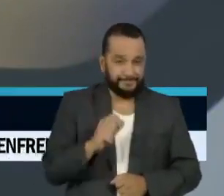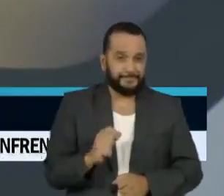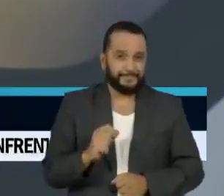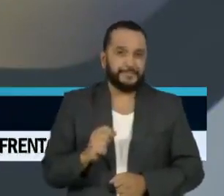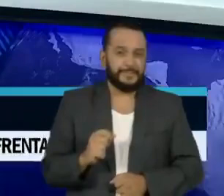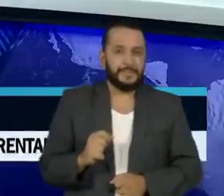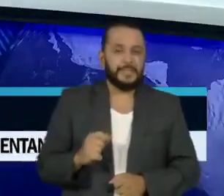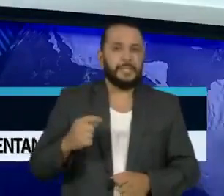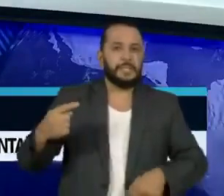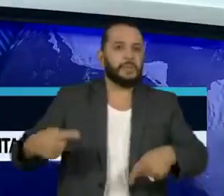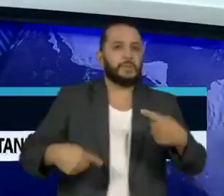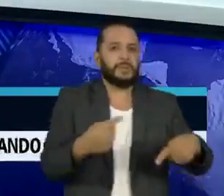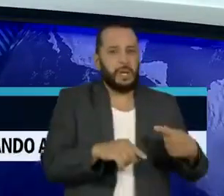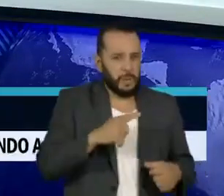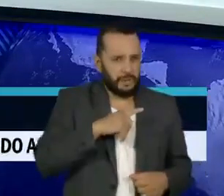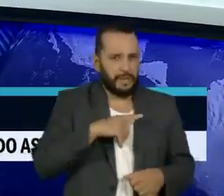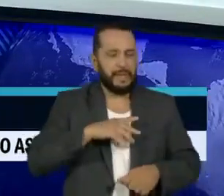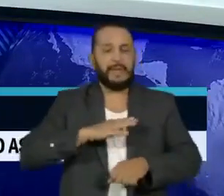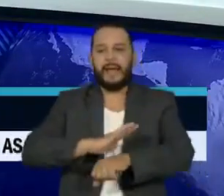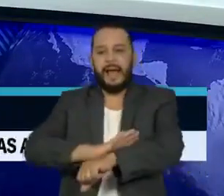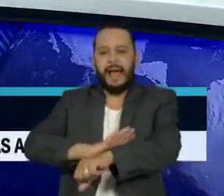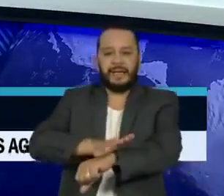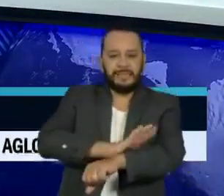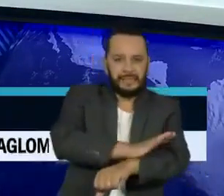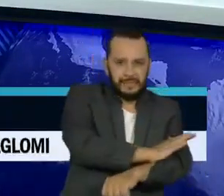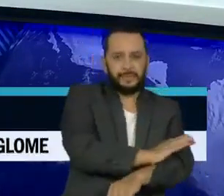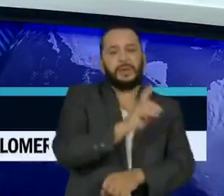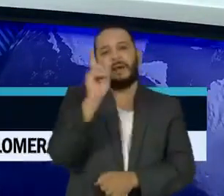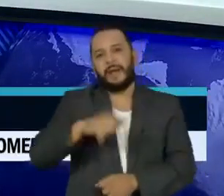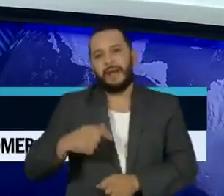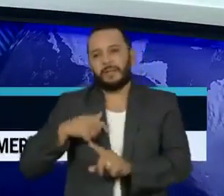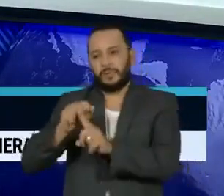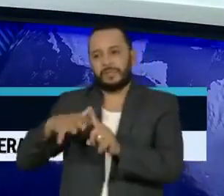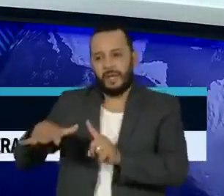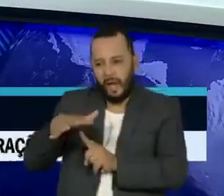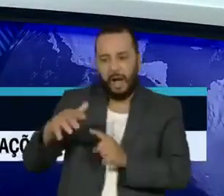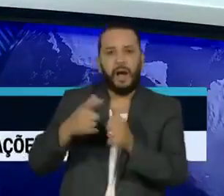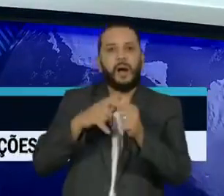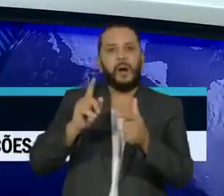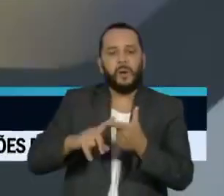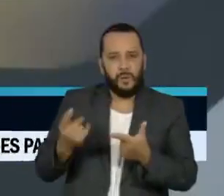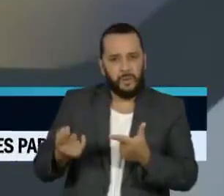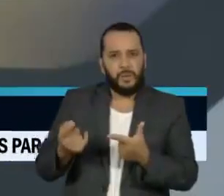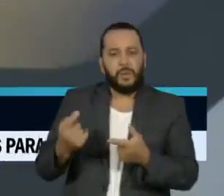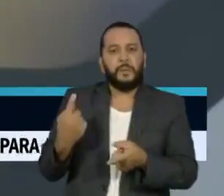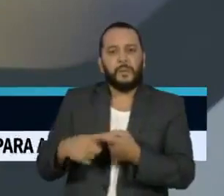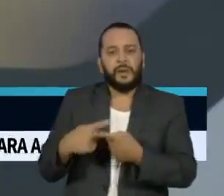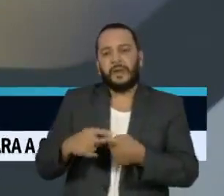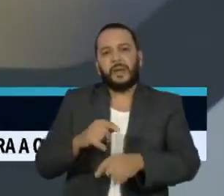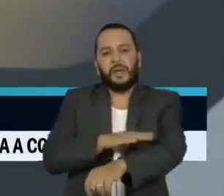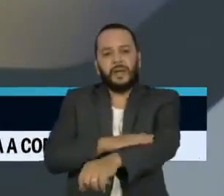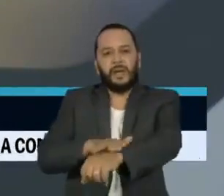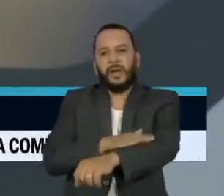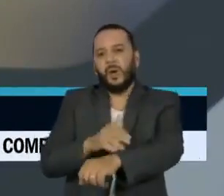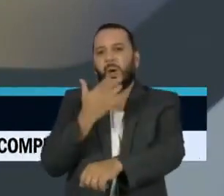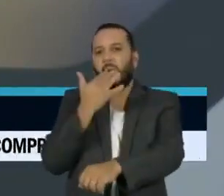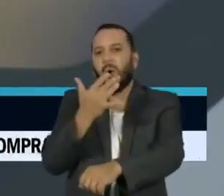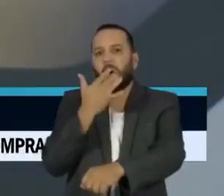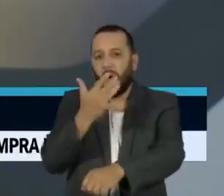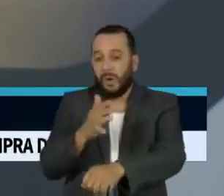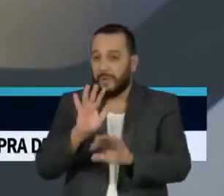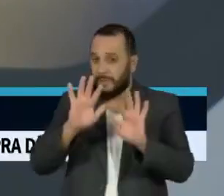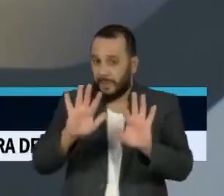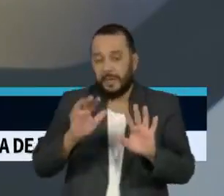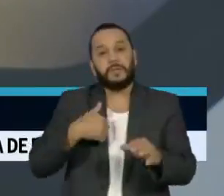a gente tem essa discussão se o racismo é social se o racismo é se dá por conta da África por conta da cor da pele e o futebol